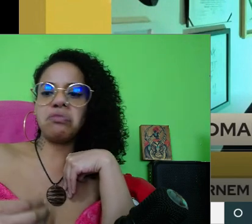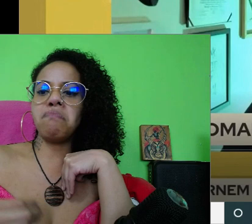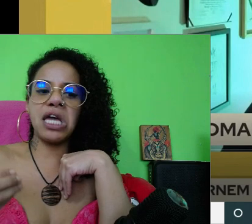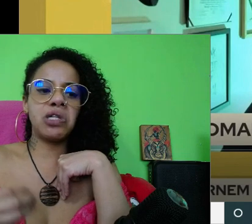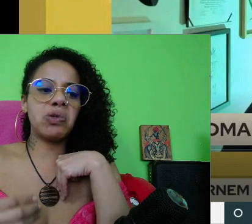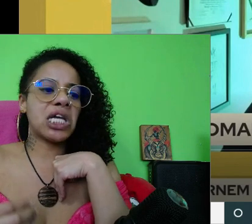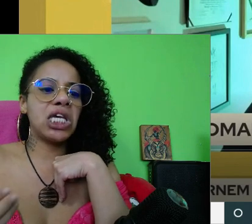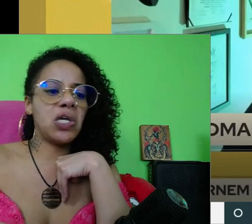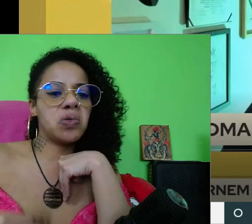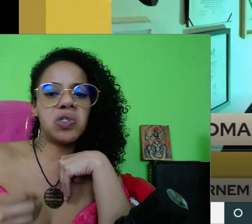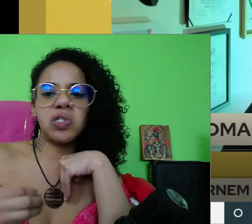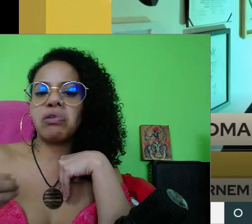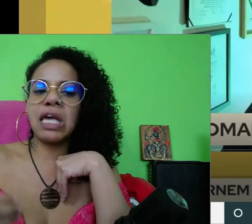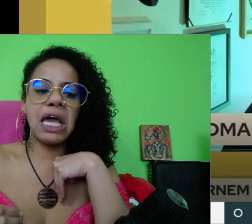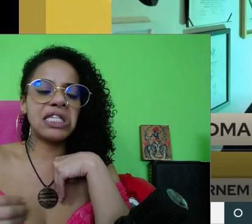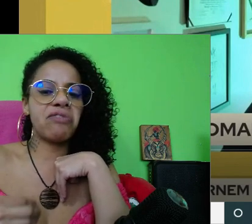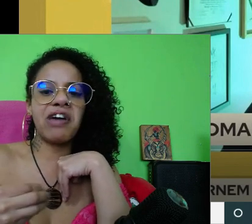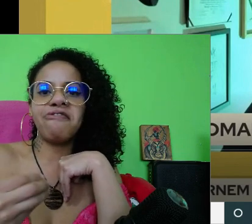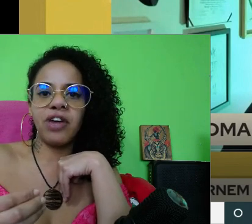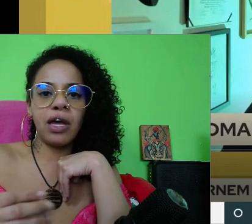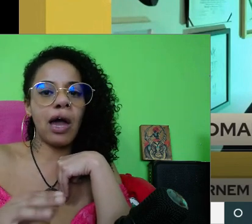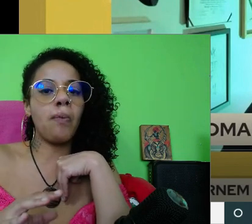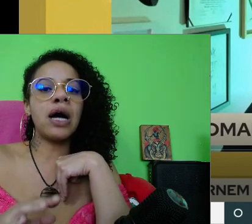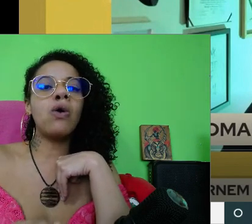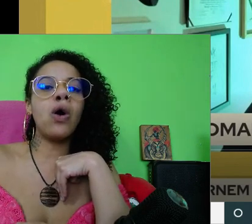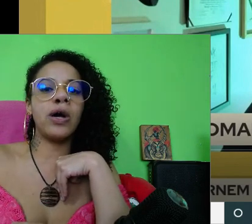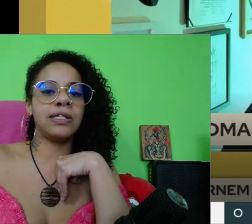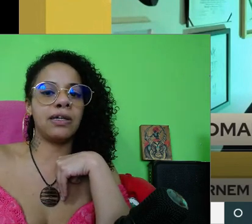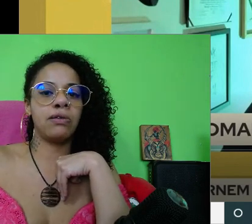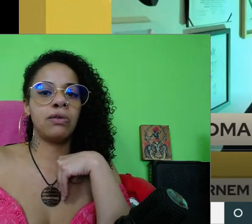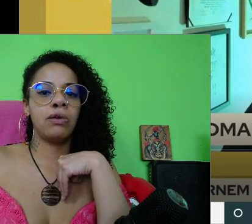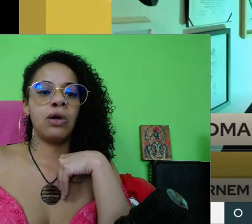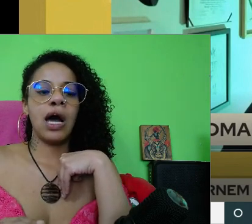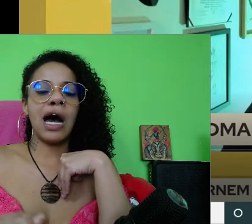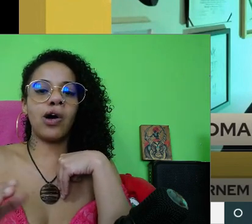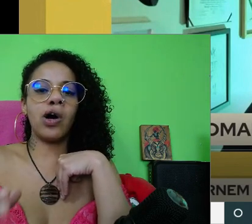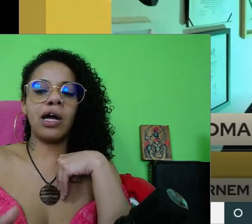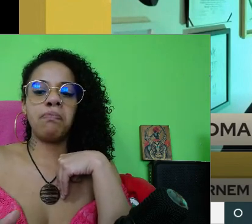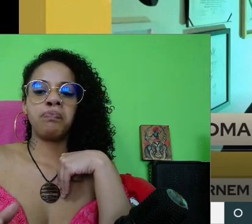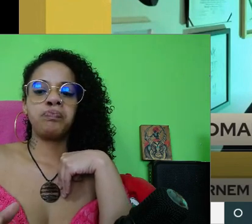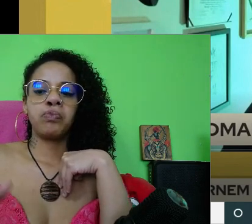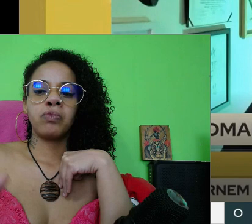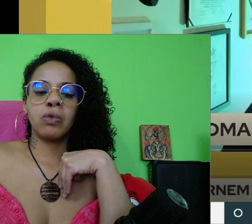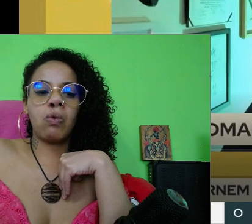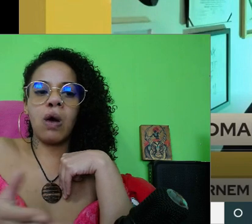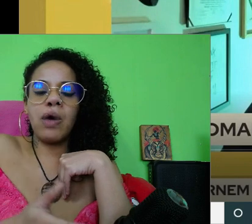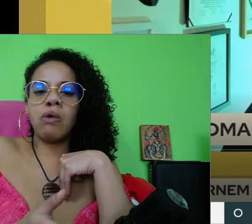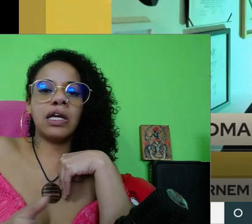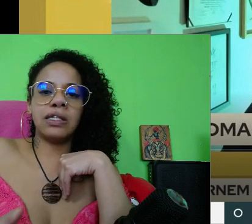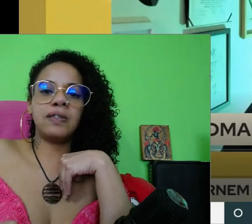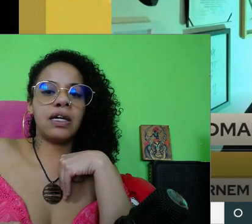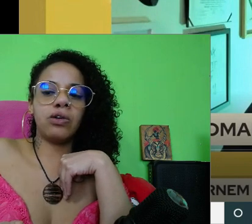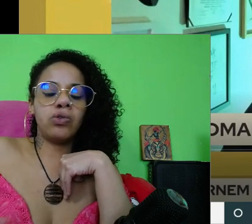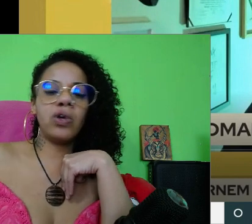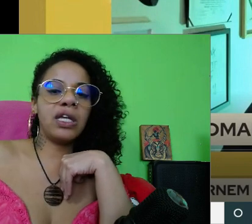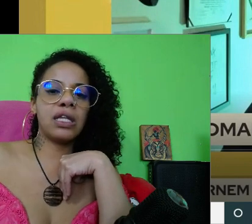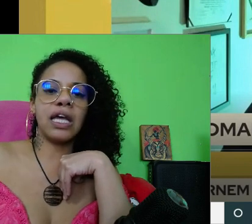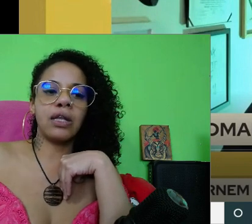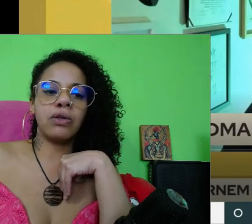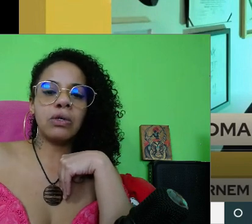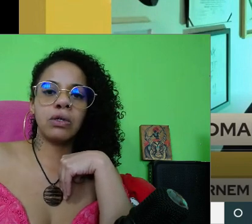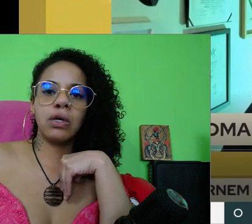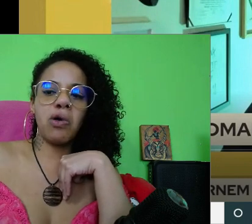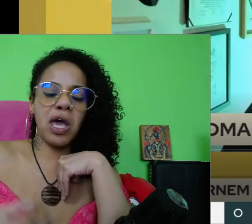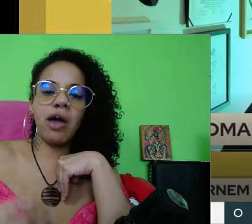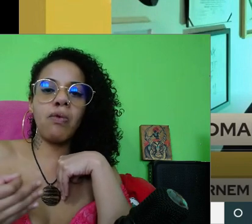conhecimento aqui não sei o quê você vai ver é uma coisa agora qual é o lança que eu não tô